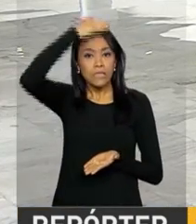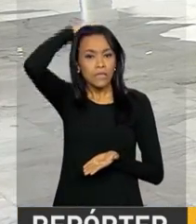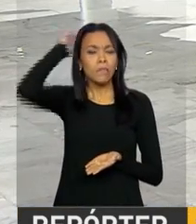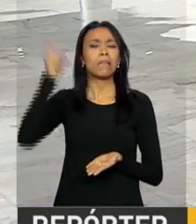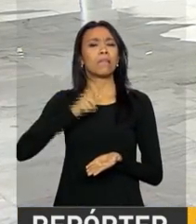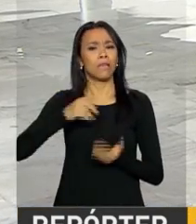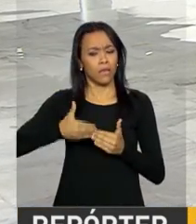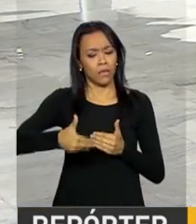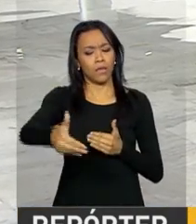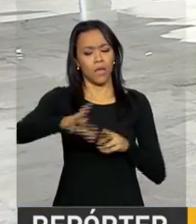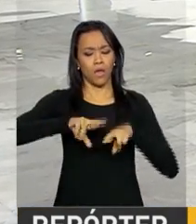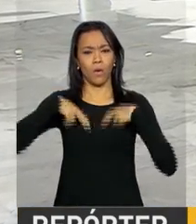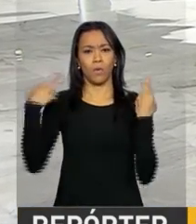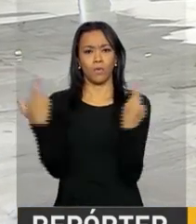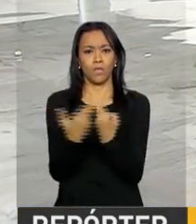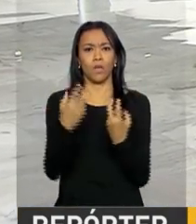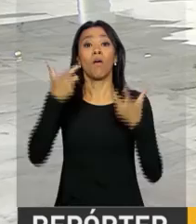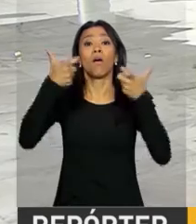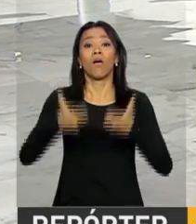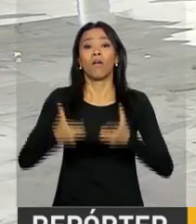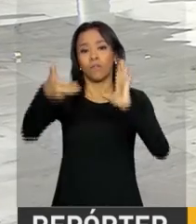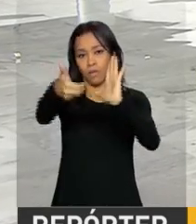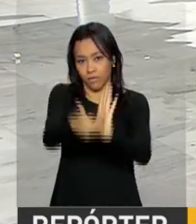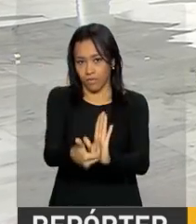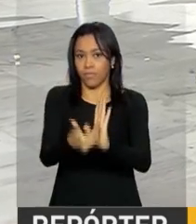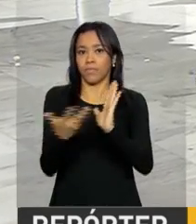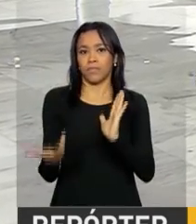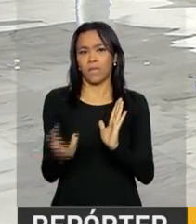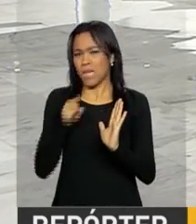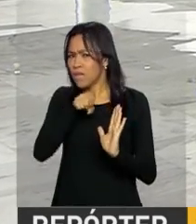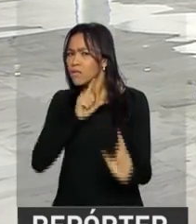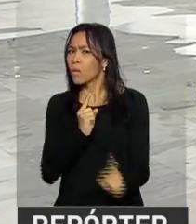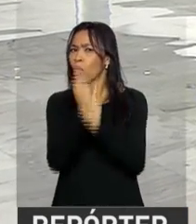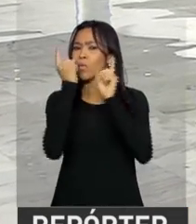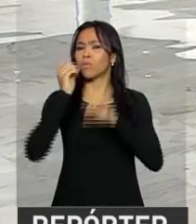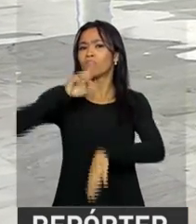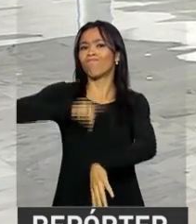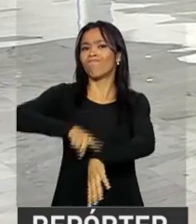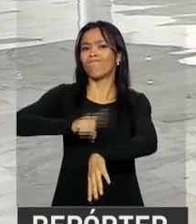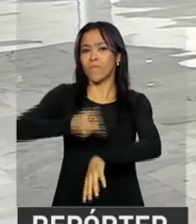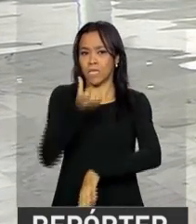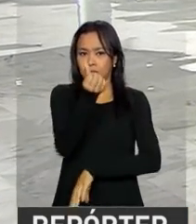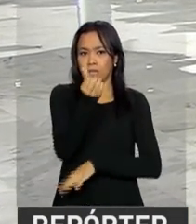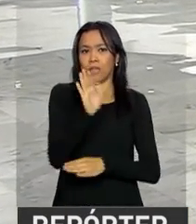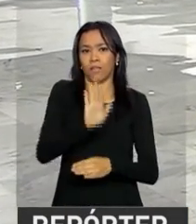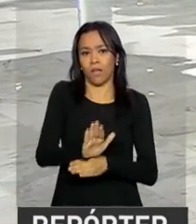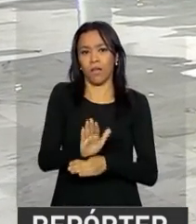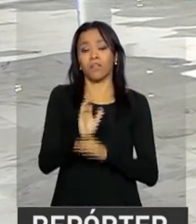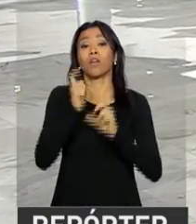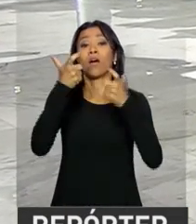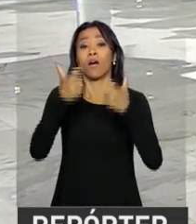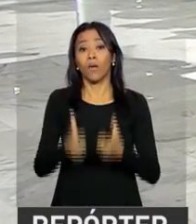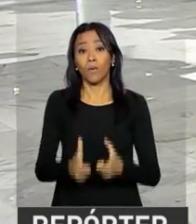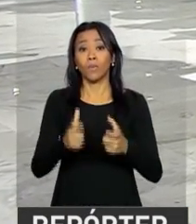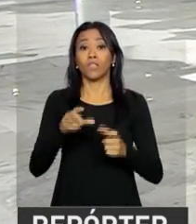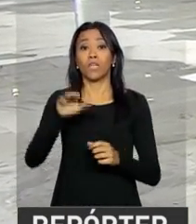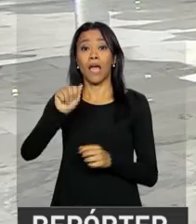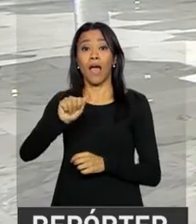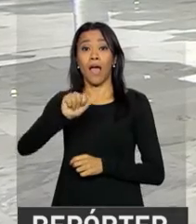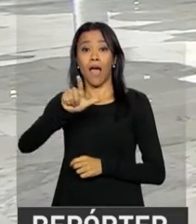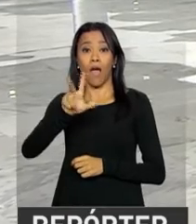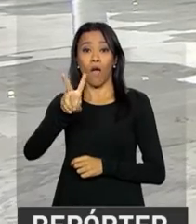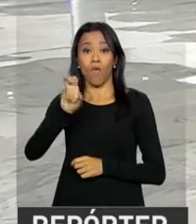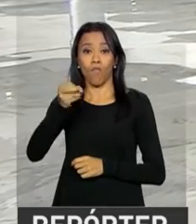ministros e líderes da base aliada na câmara dos deputados este encontro está marcado para às seis horas da tarde no palácio da alvorada será a